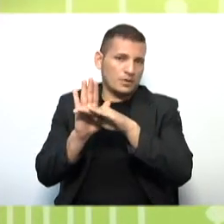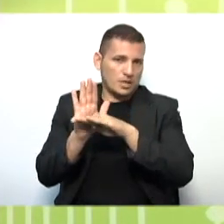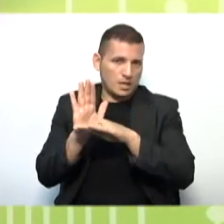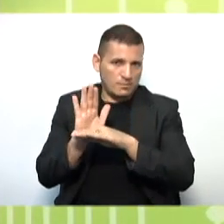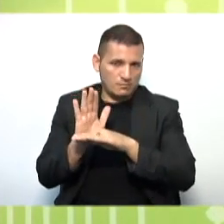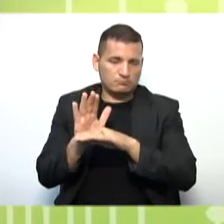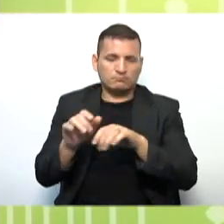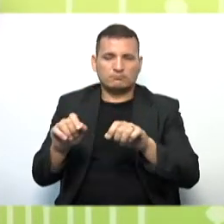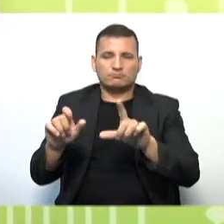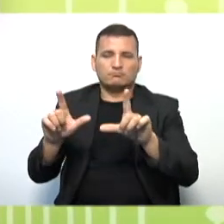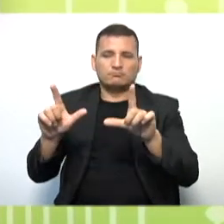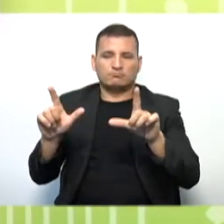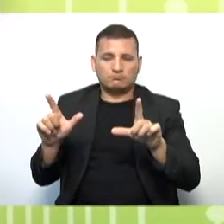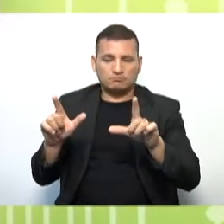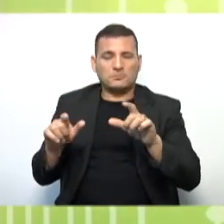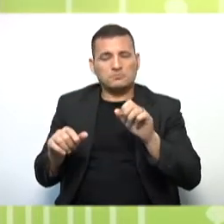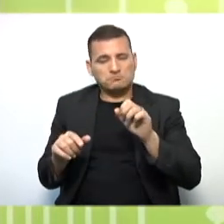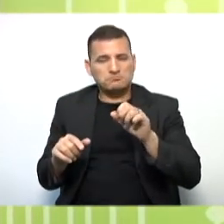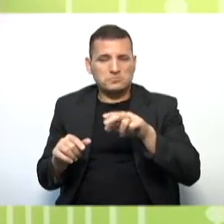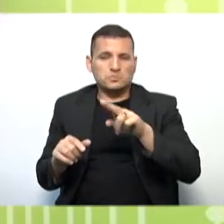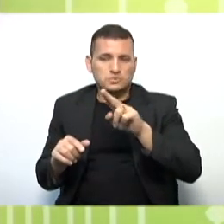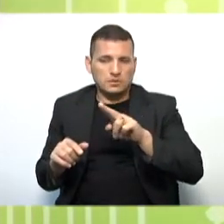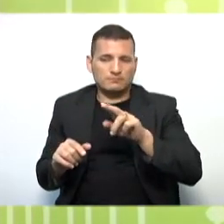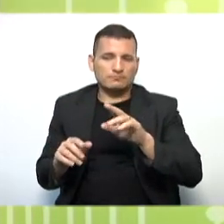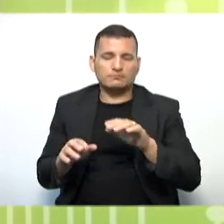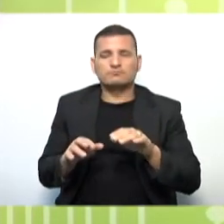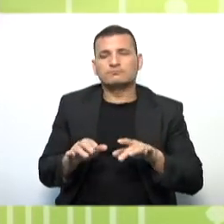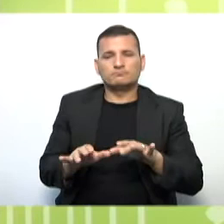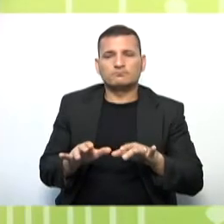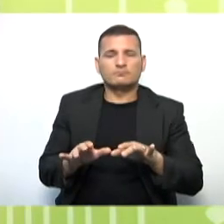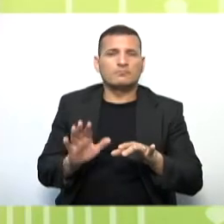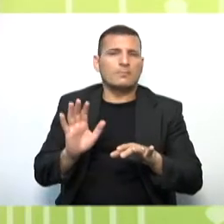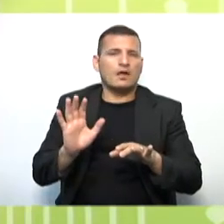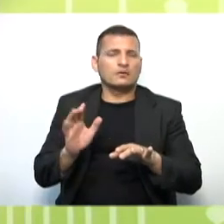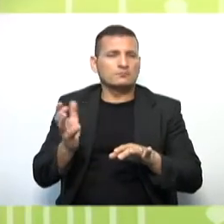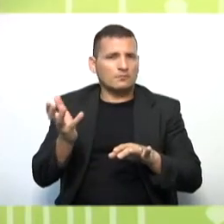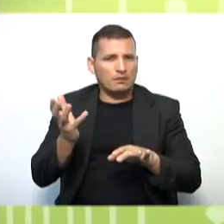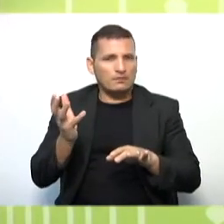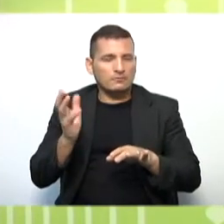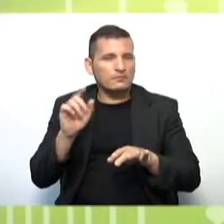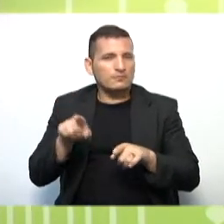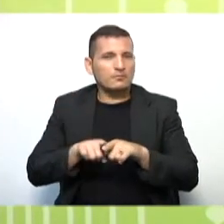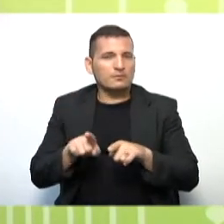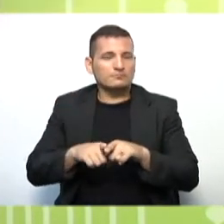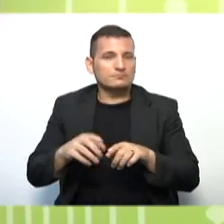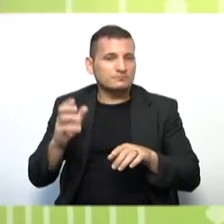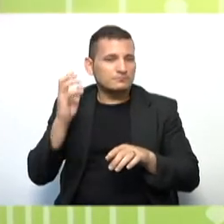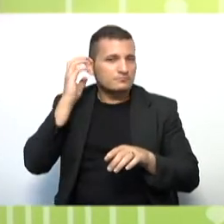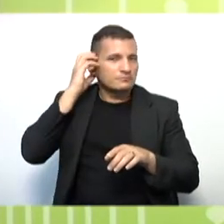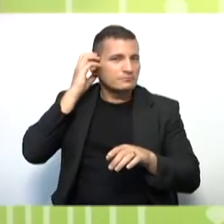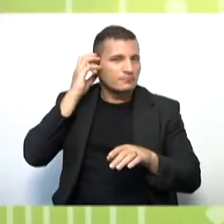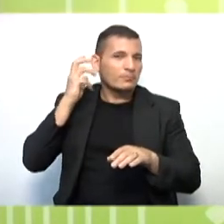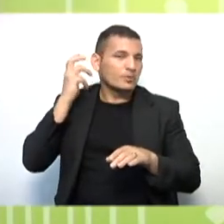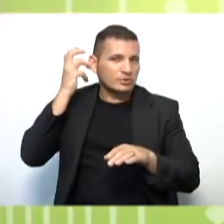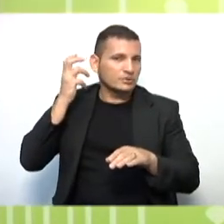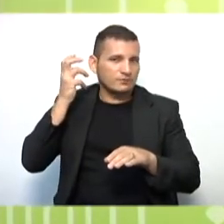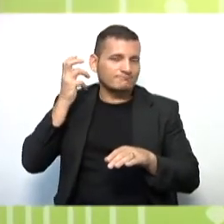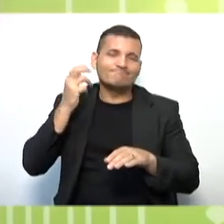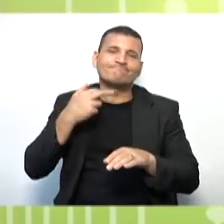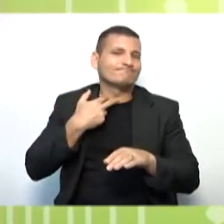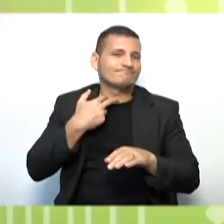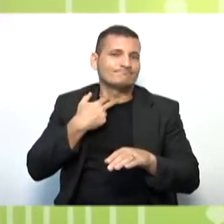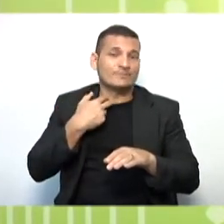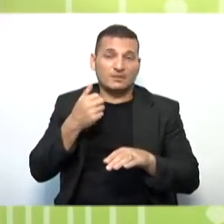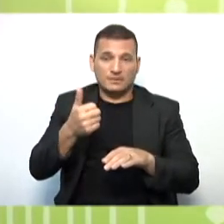né? Aí eu falava assim, poxa, eu queria ouvir uma música, né? Não pode. Não vai, você ia ter que fechar o programa que você está executando